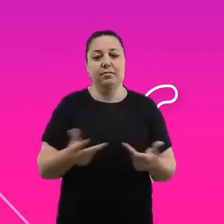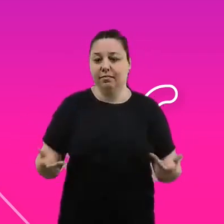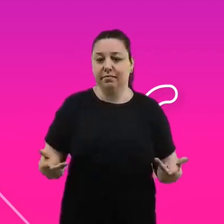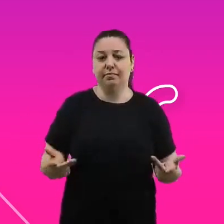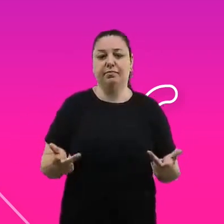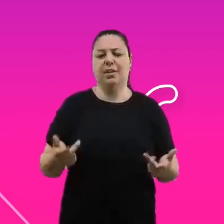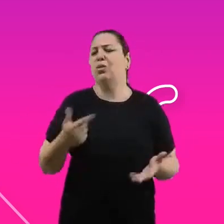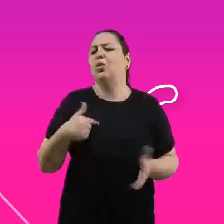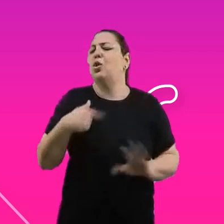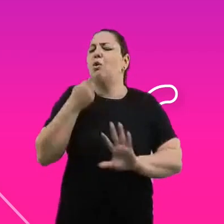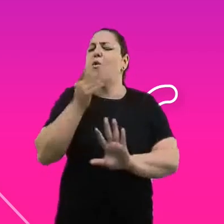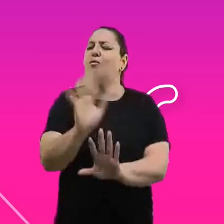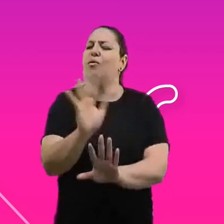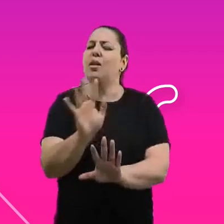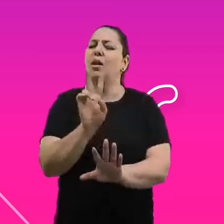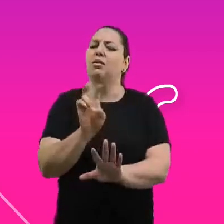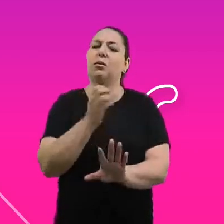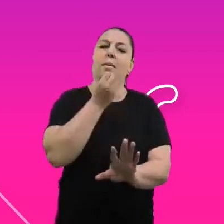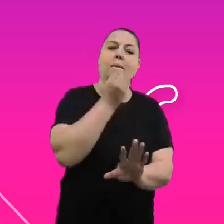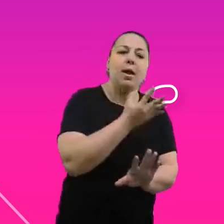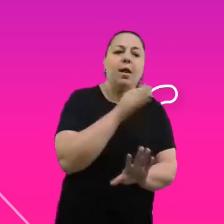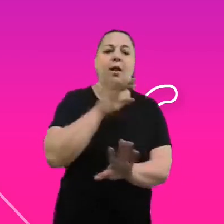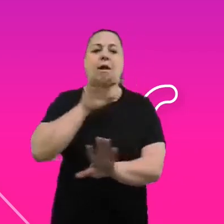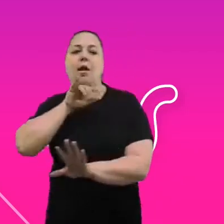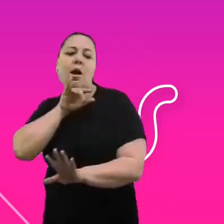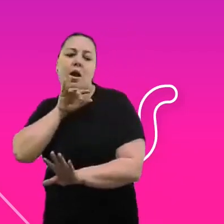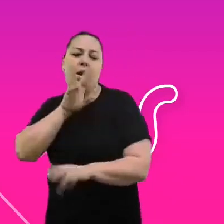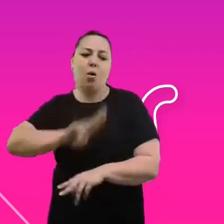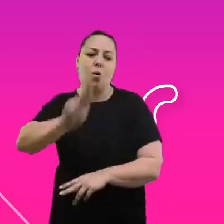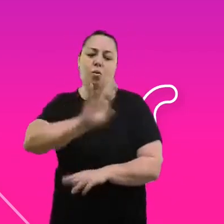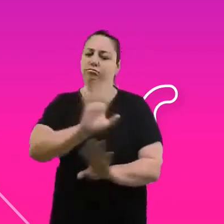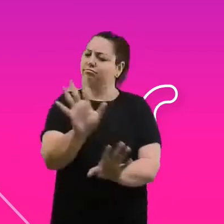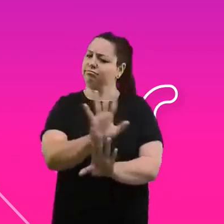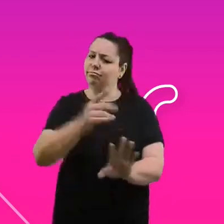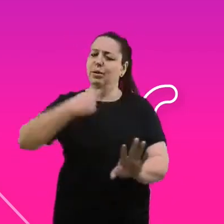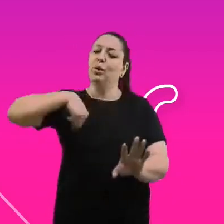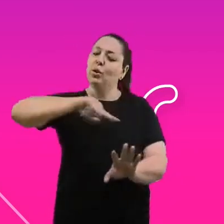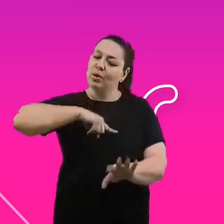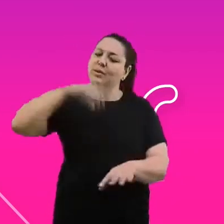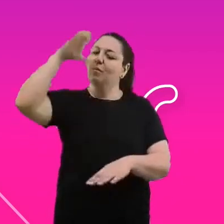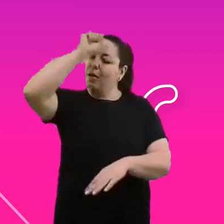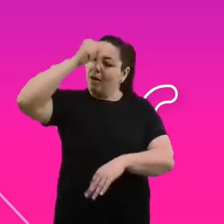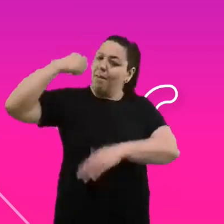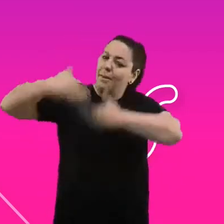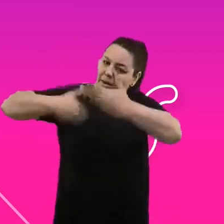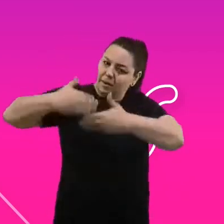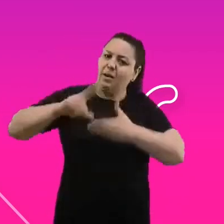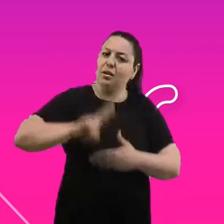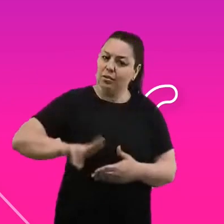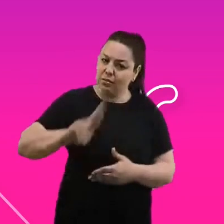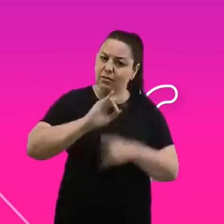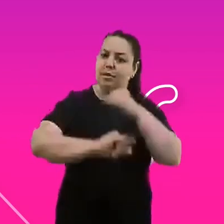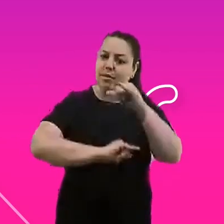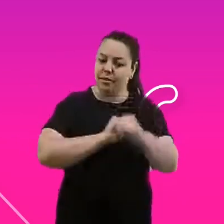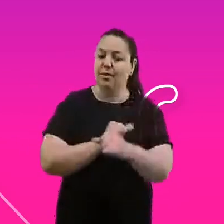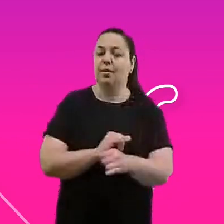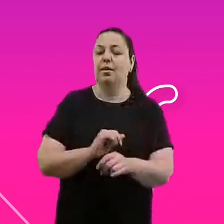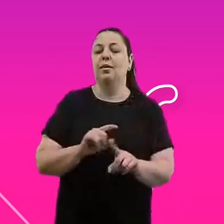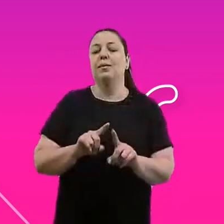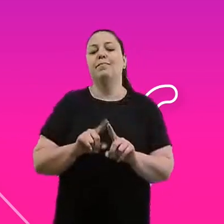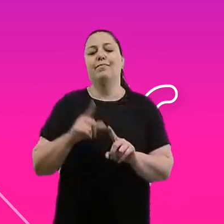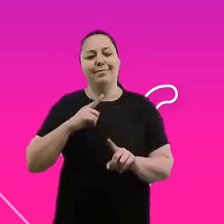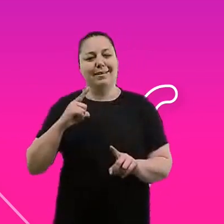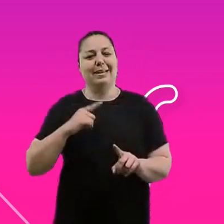está aprendendo a usar ainda. A gente tem um grande caminho pela frente, mas polêmicas, né, como a gente está vendo